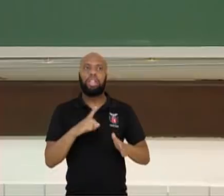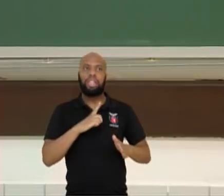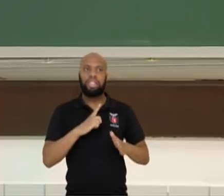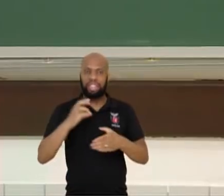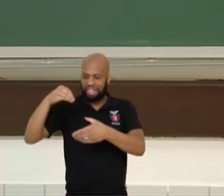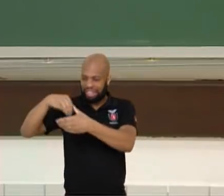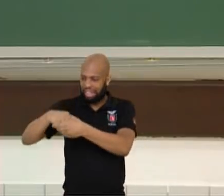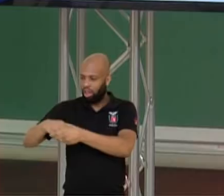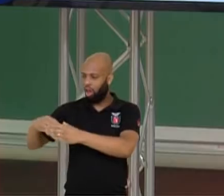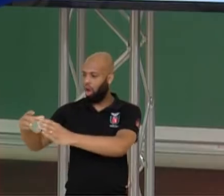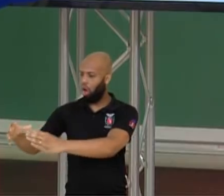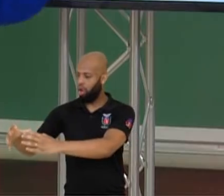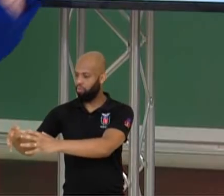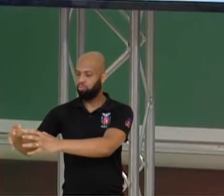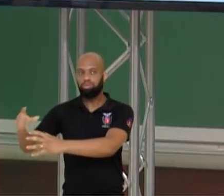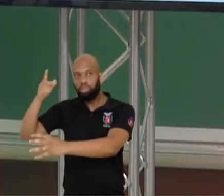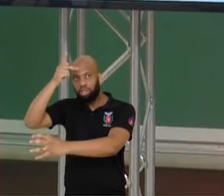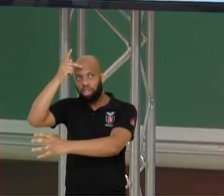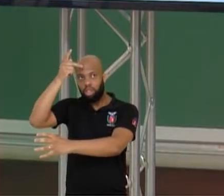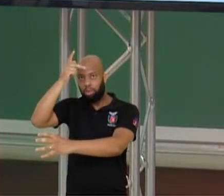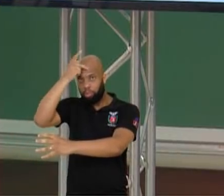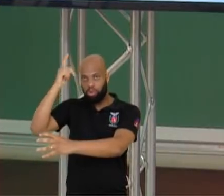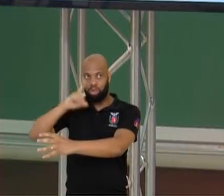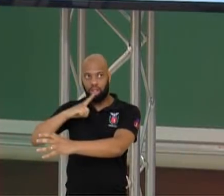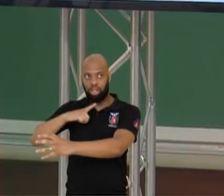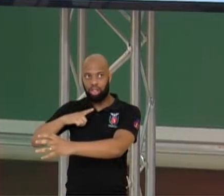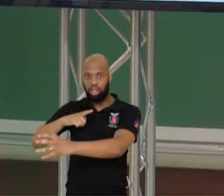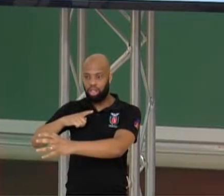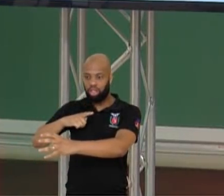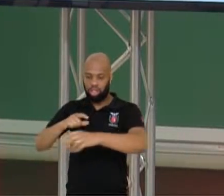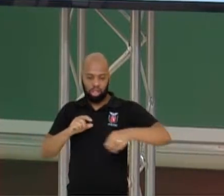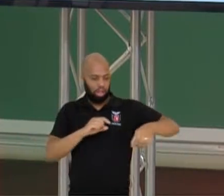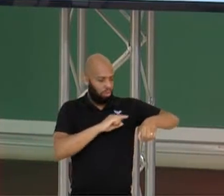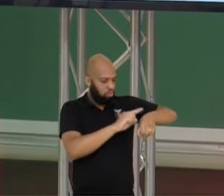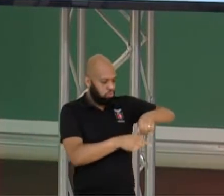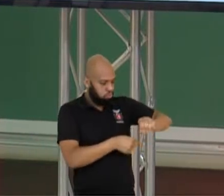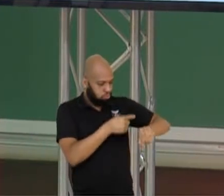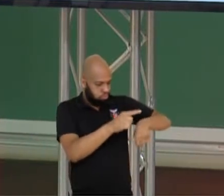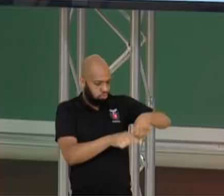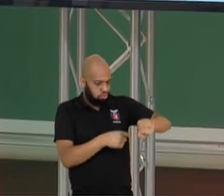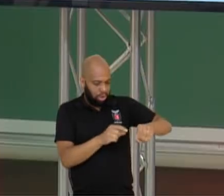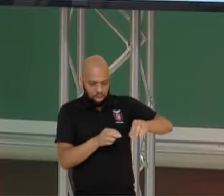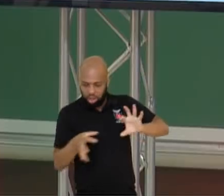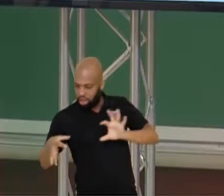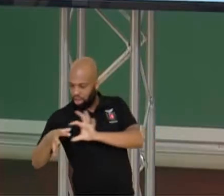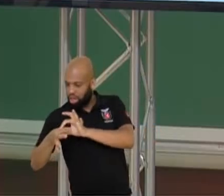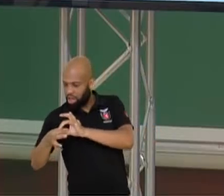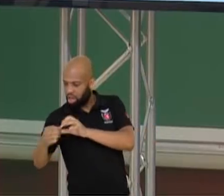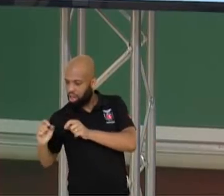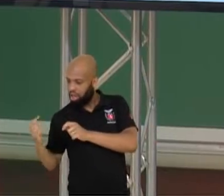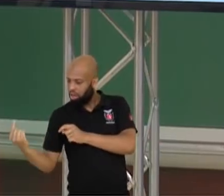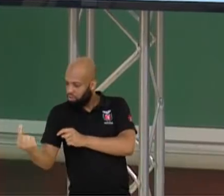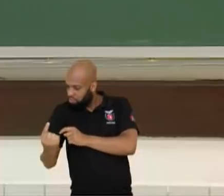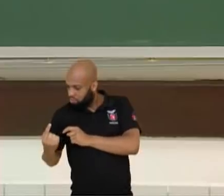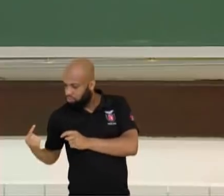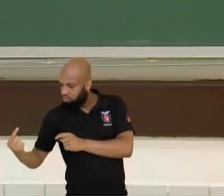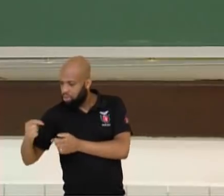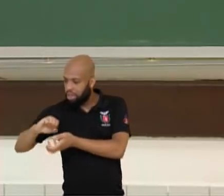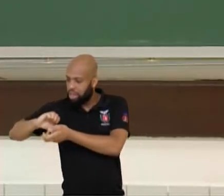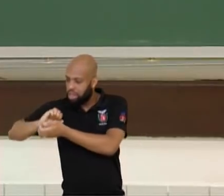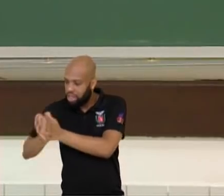dentro, né, vocês estão vendo algumas pessoas, eles colocavam ali, essa máquina ia girando e ia moendo os grãos, assim, facilitando o trabalho deles,